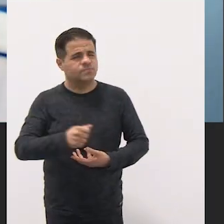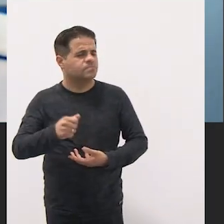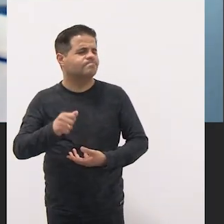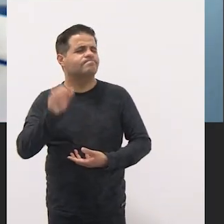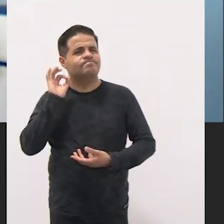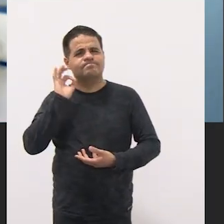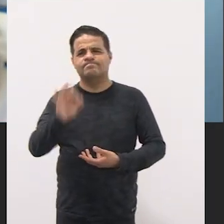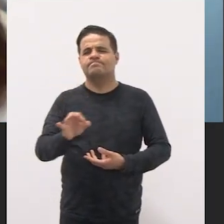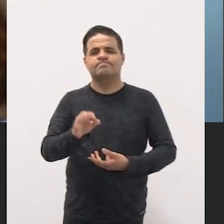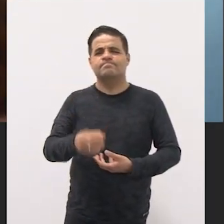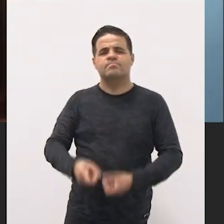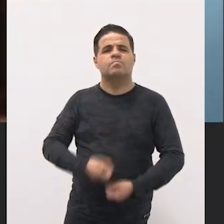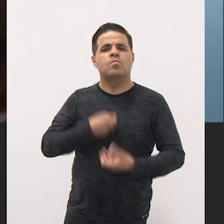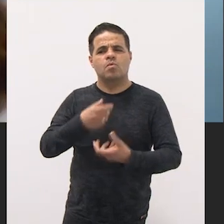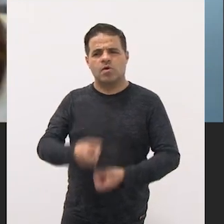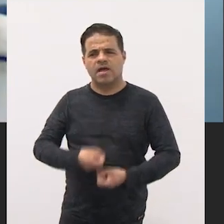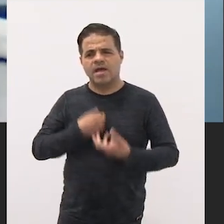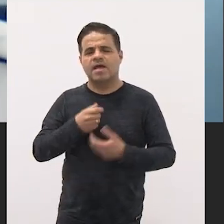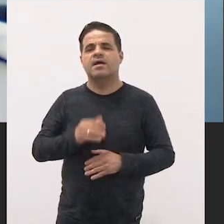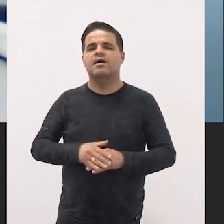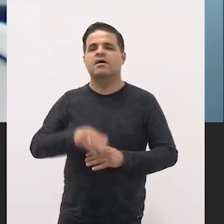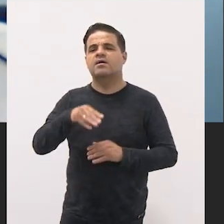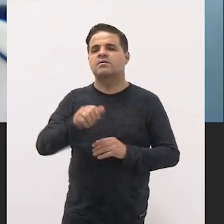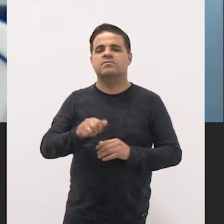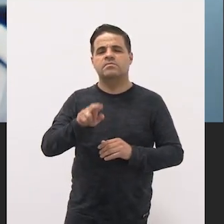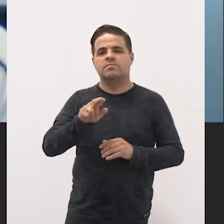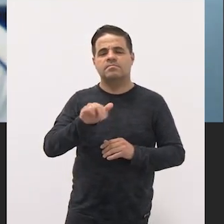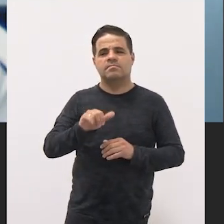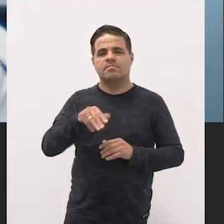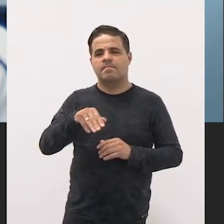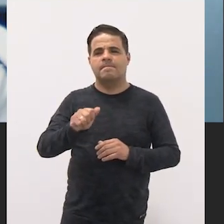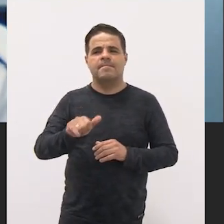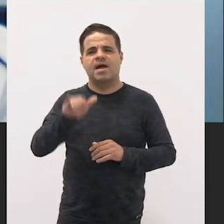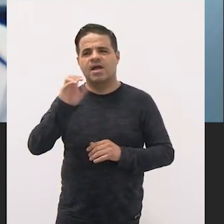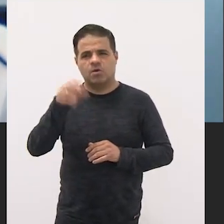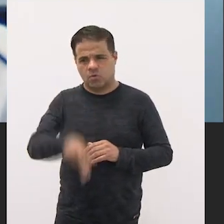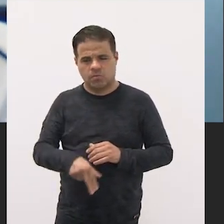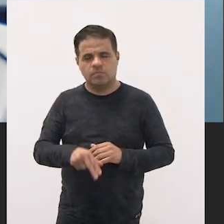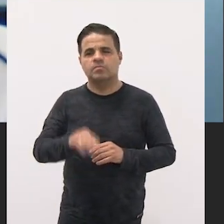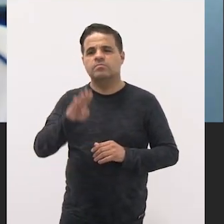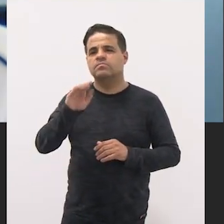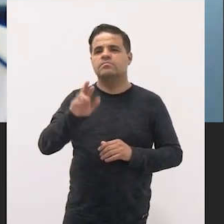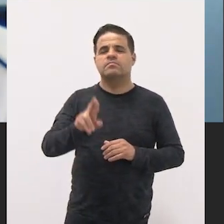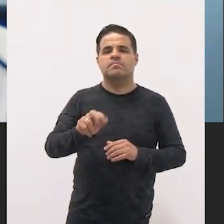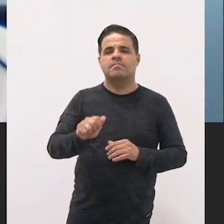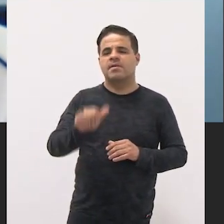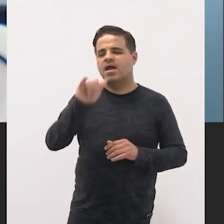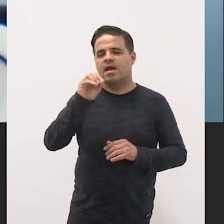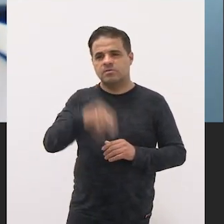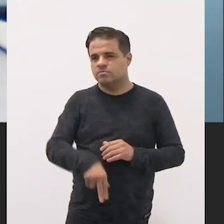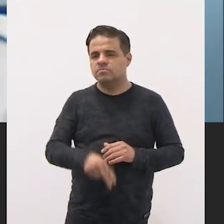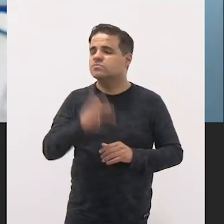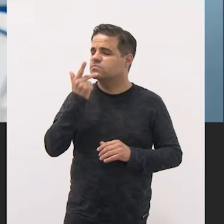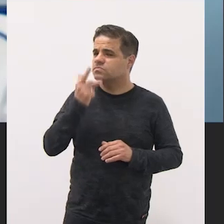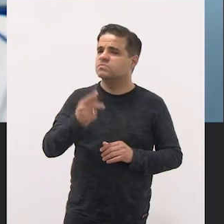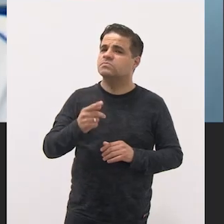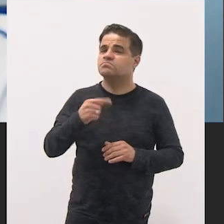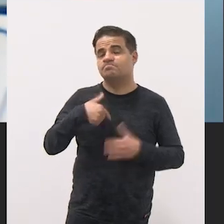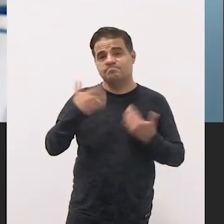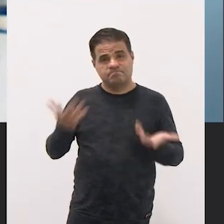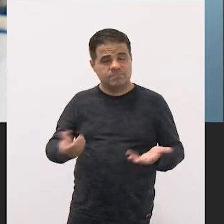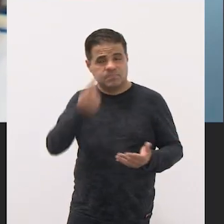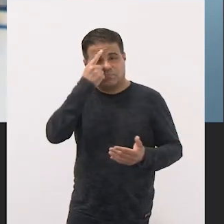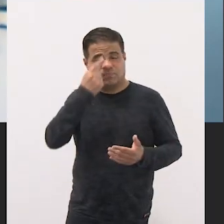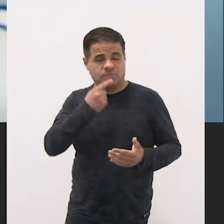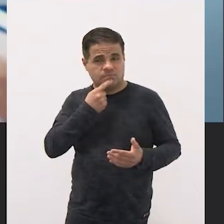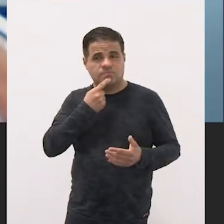é um poeta, o Michael O'Brien, ele teve paralisia infantil. Ele teve paralisia infantil e, apesar de ele ter